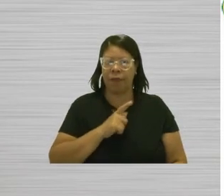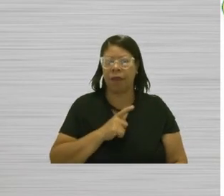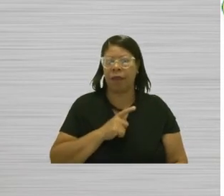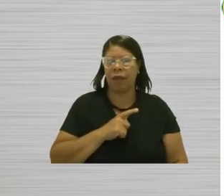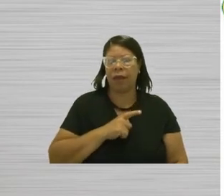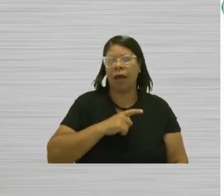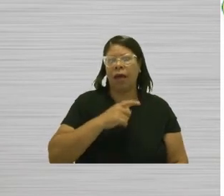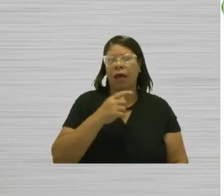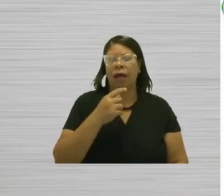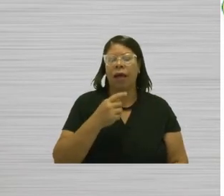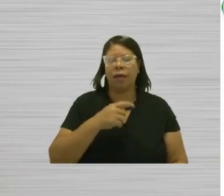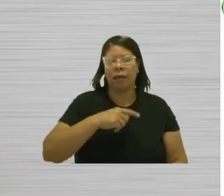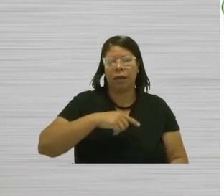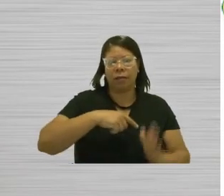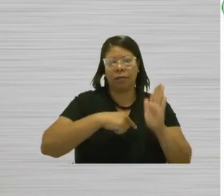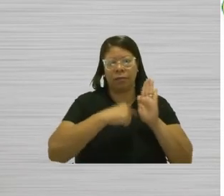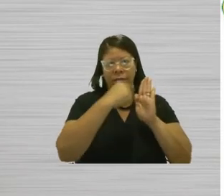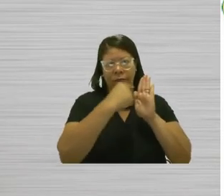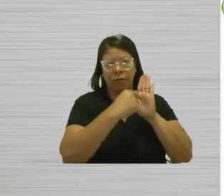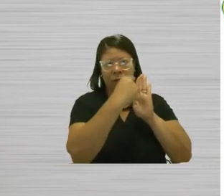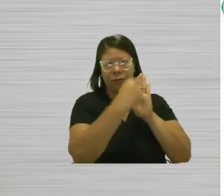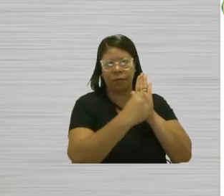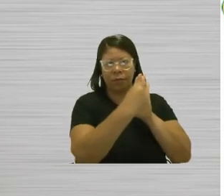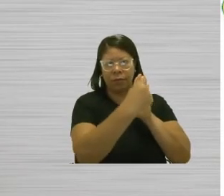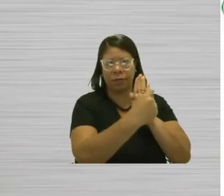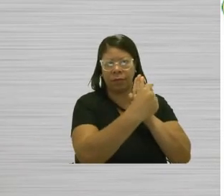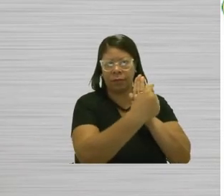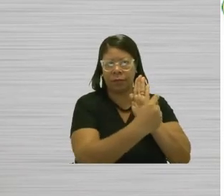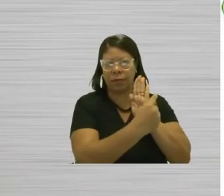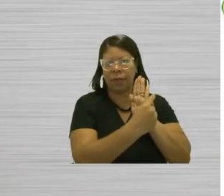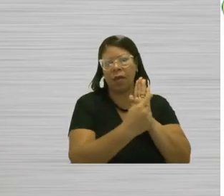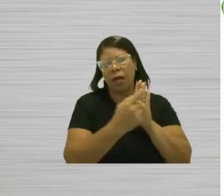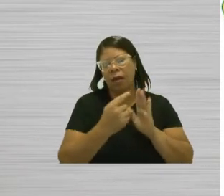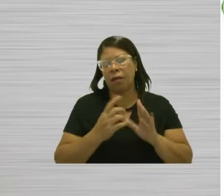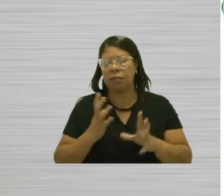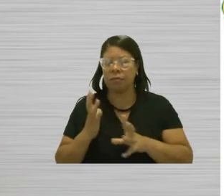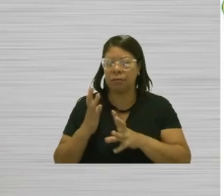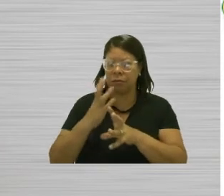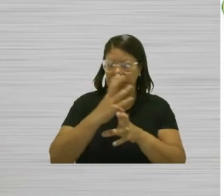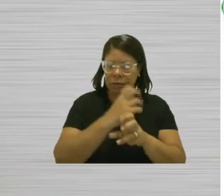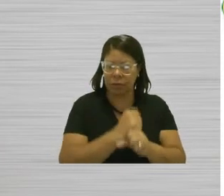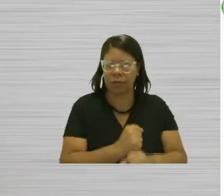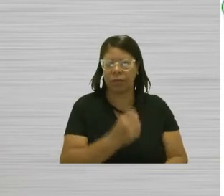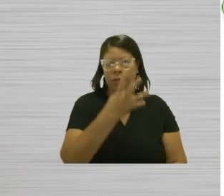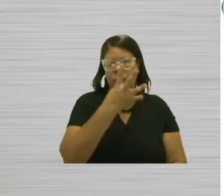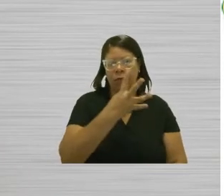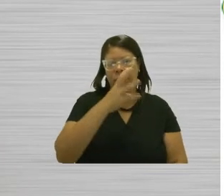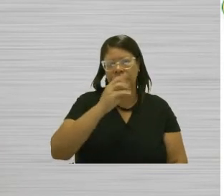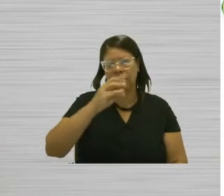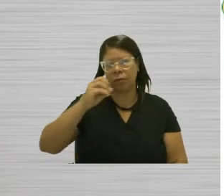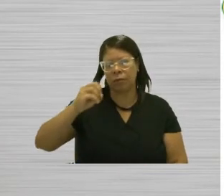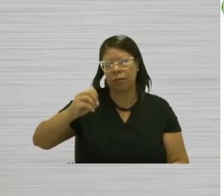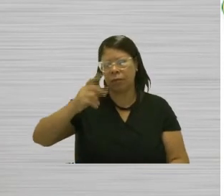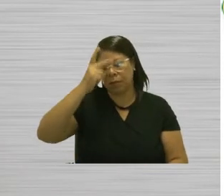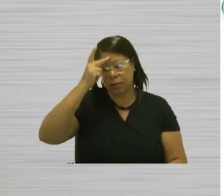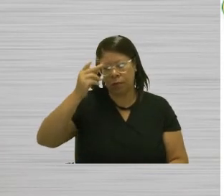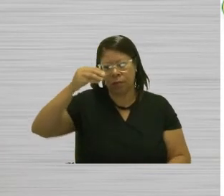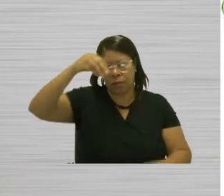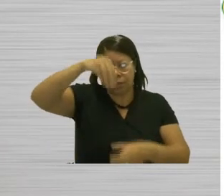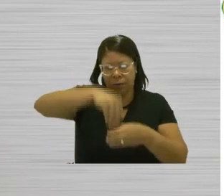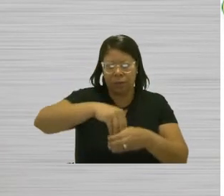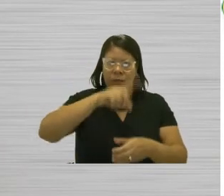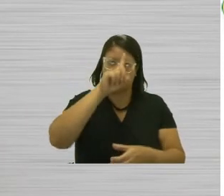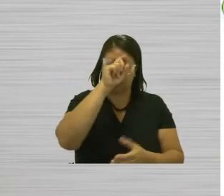quadrimestre uma média, um total, média mês, de 400 internações, sendo a maior prevalência